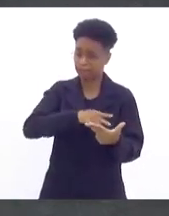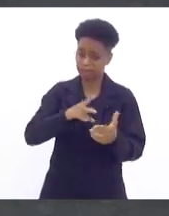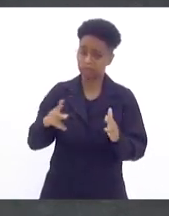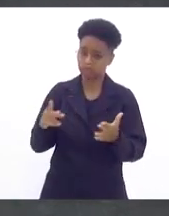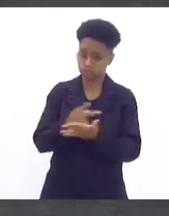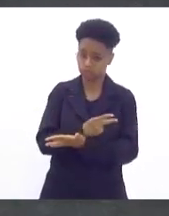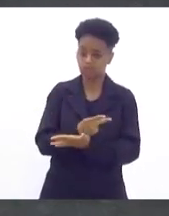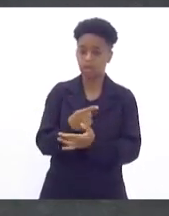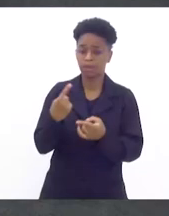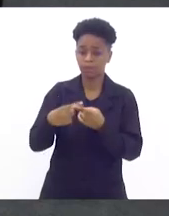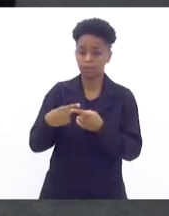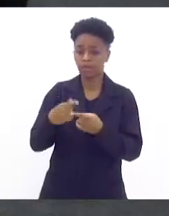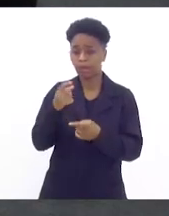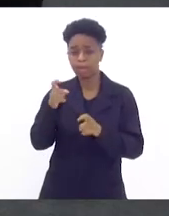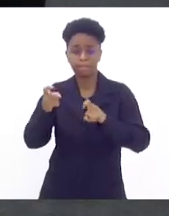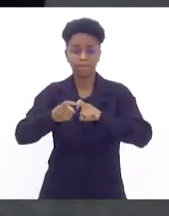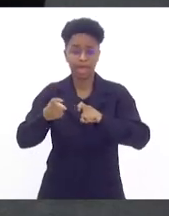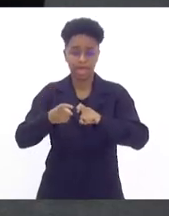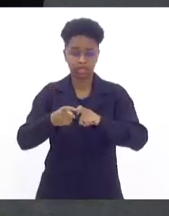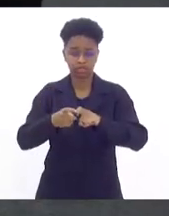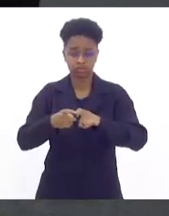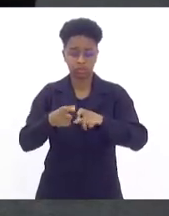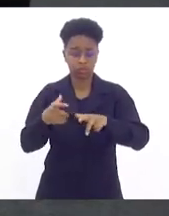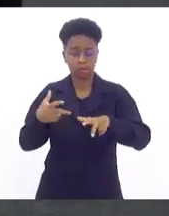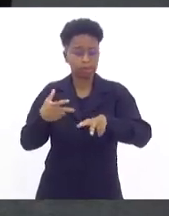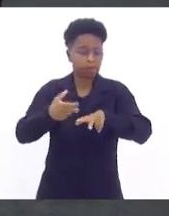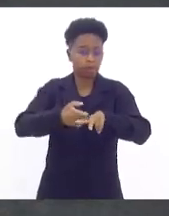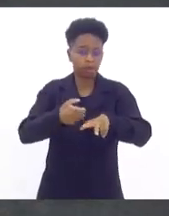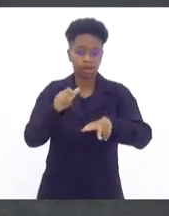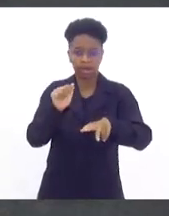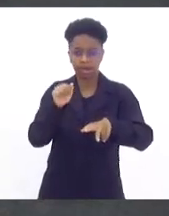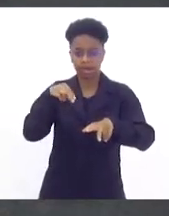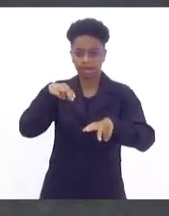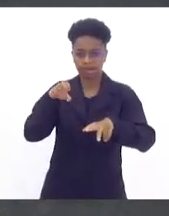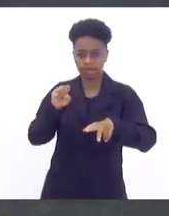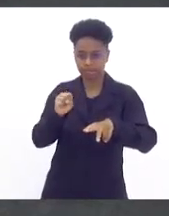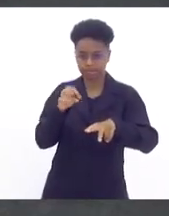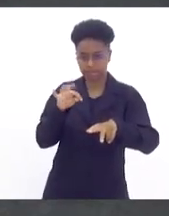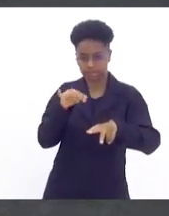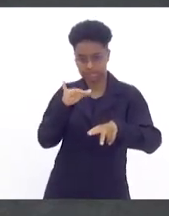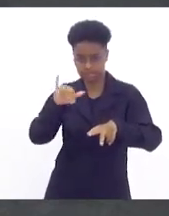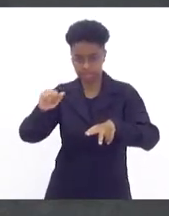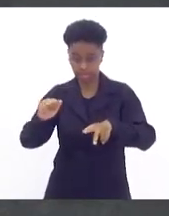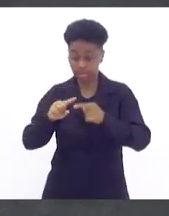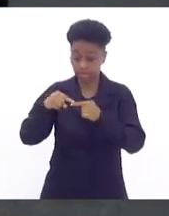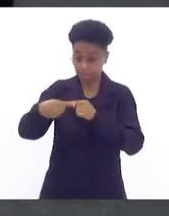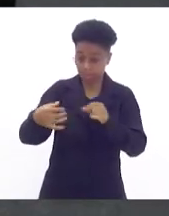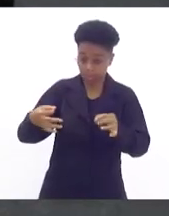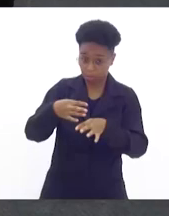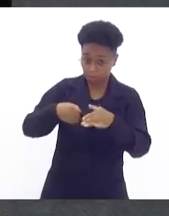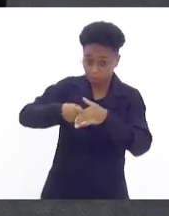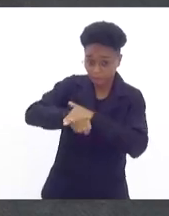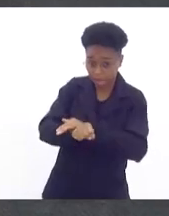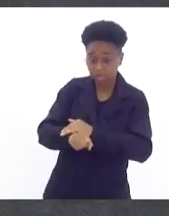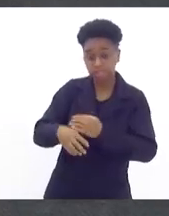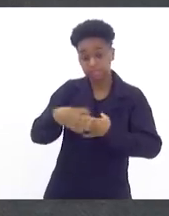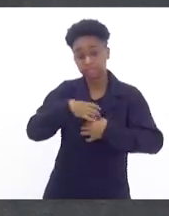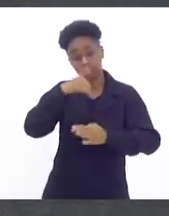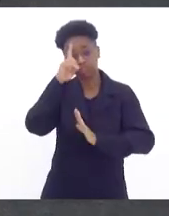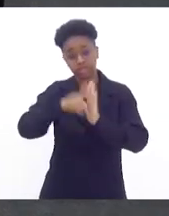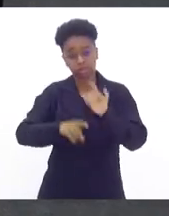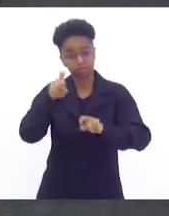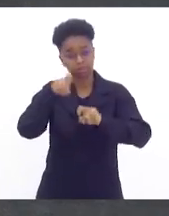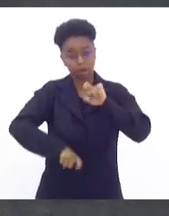quando o anestesista após o parto é se se sentiu no direito